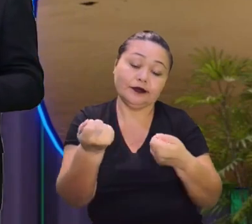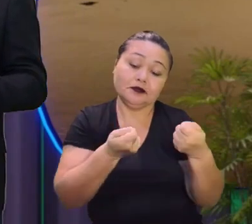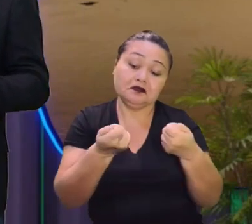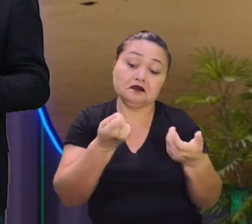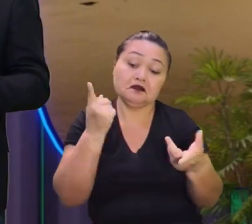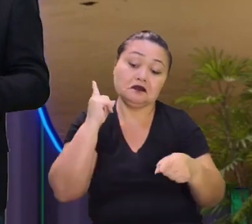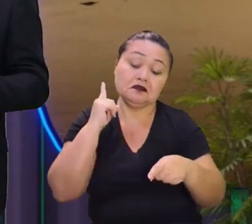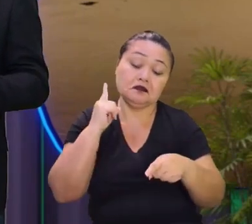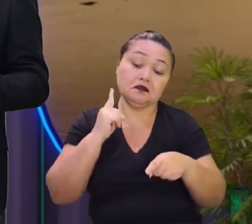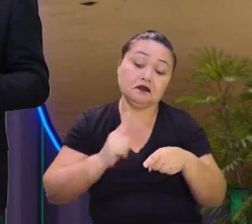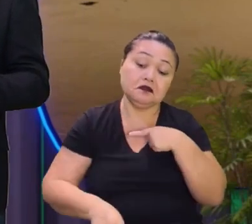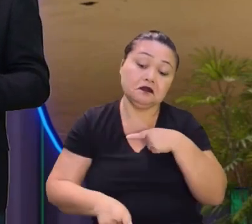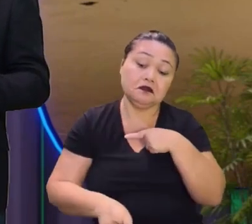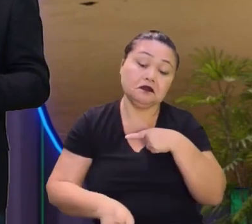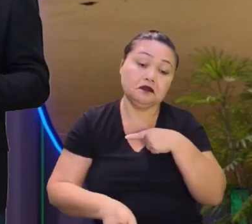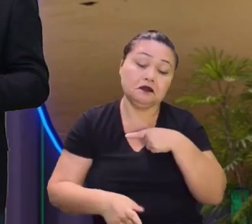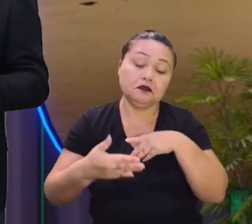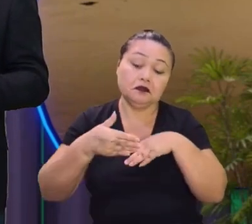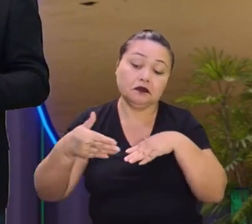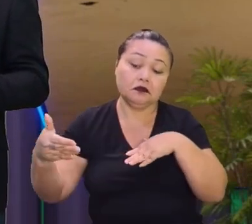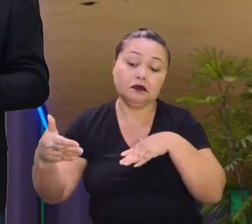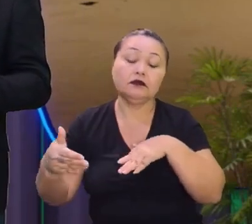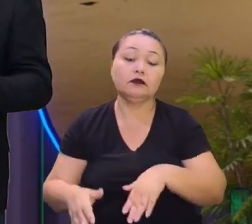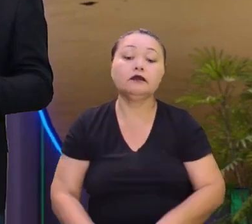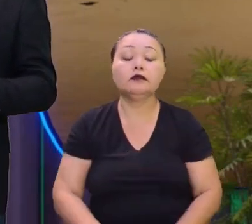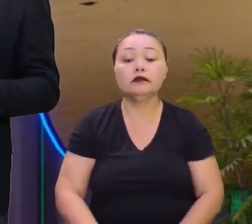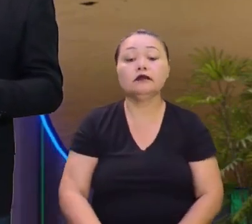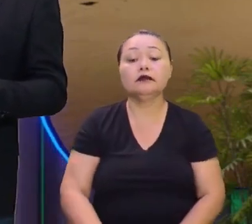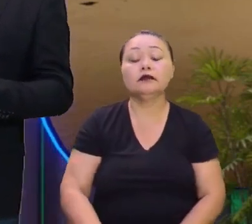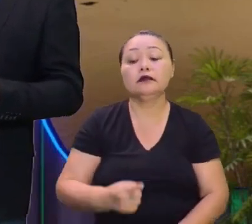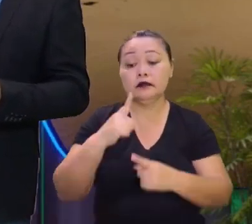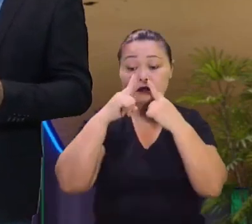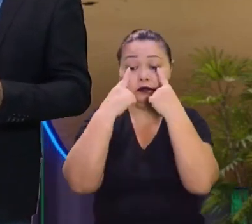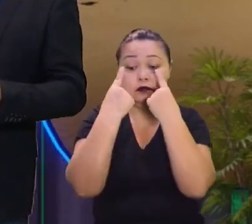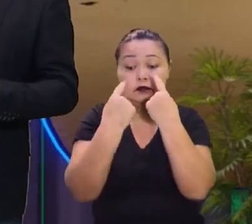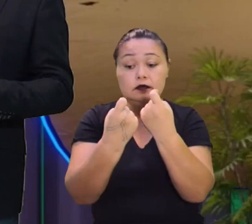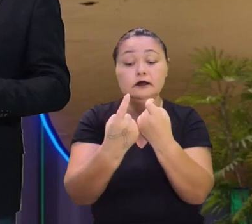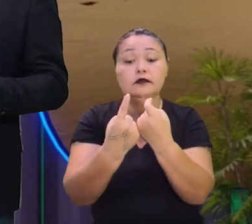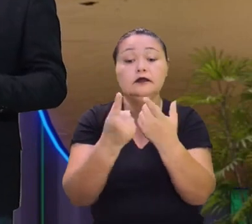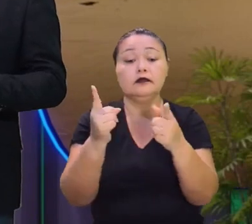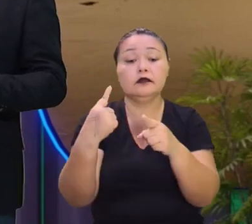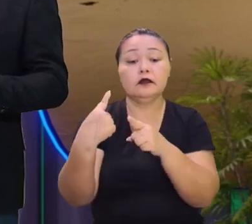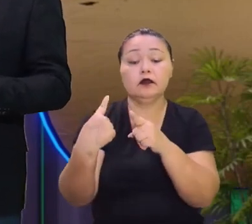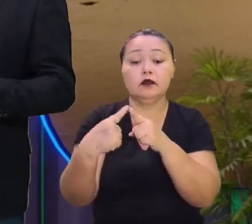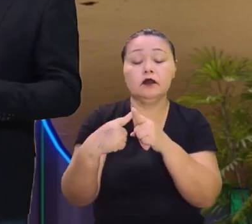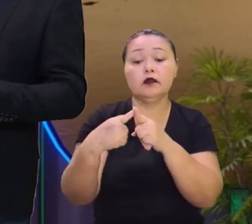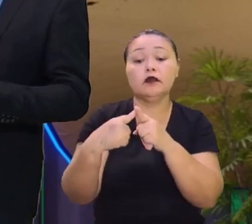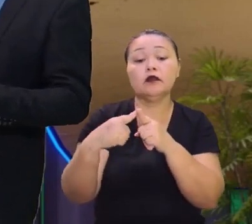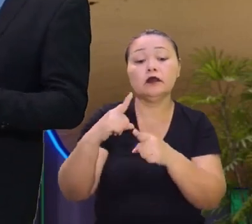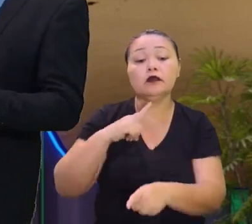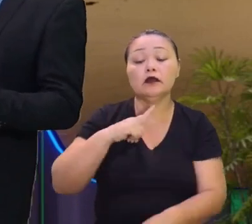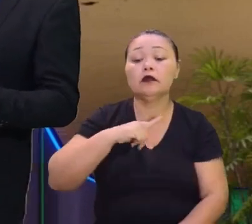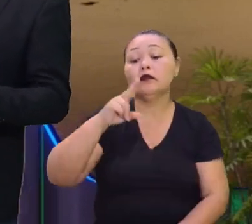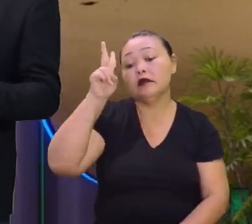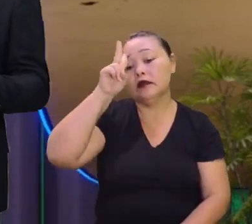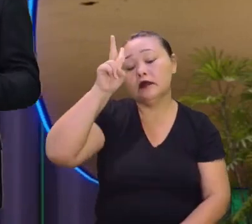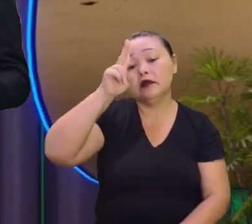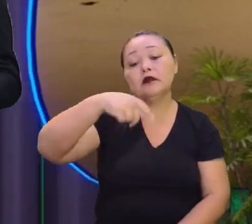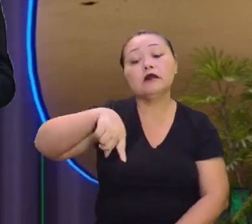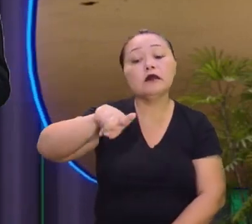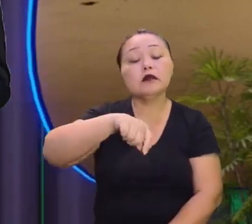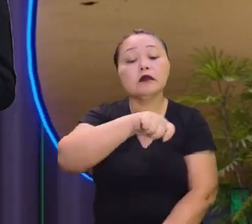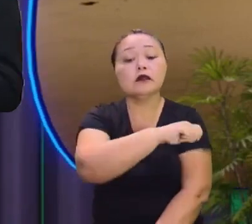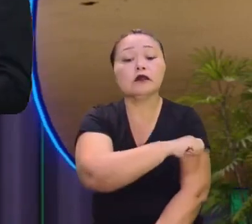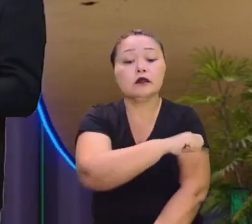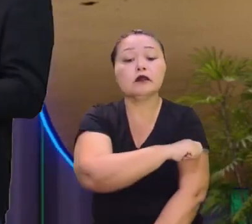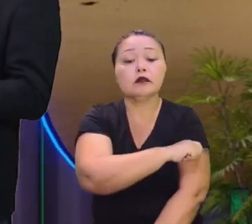garimpagem manual foi proibida a partir desse período. Rogério, interessante isso que você está falando. Vale lembrar para o nosso